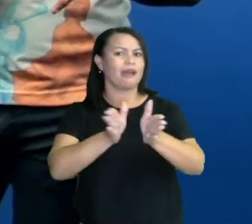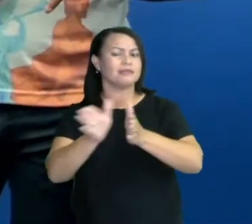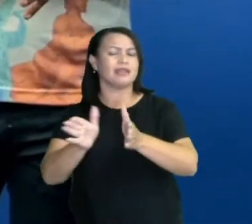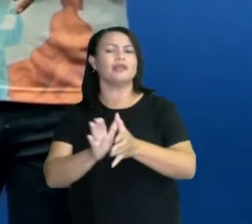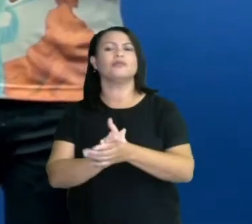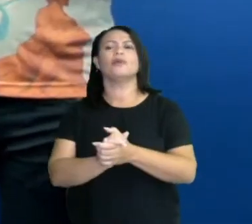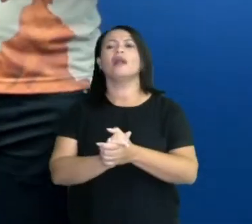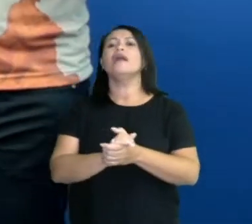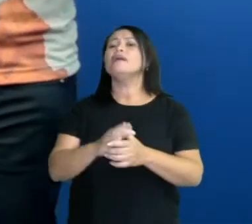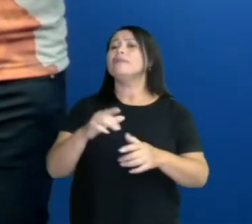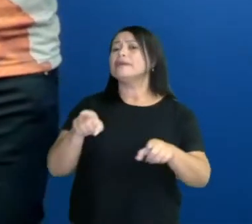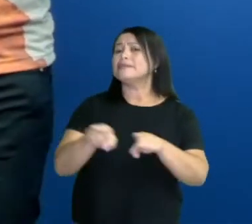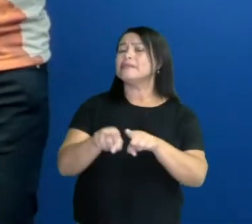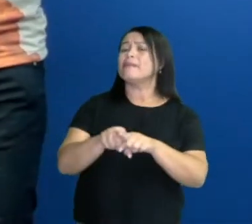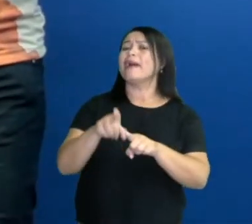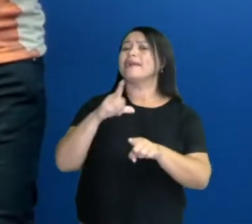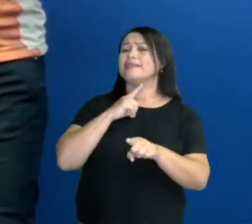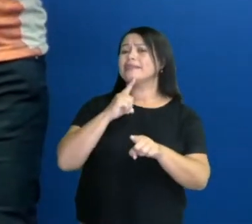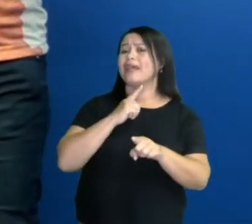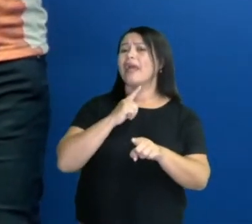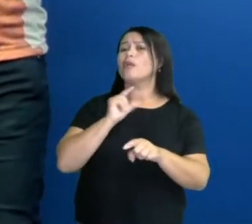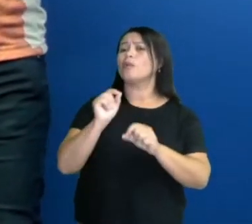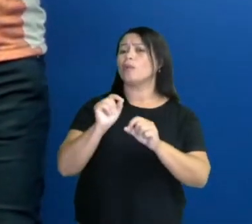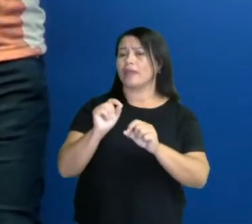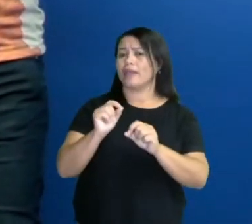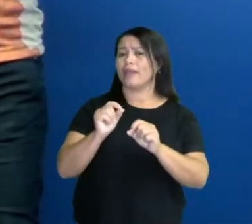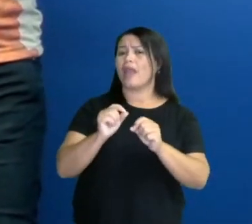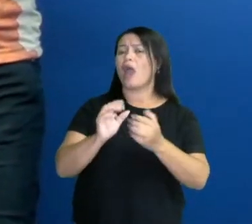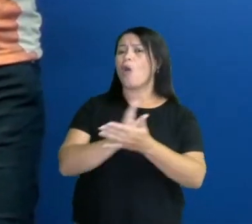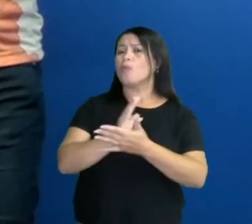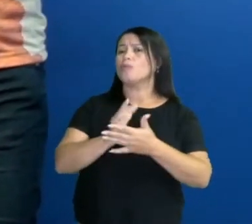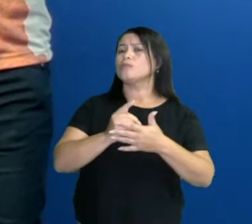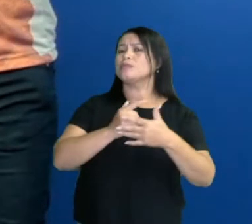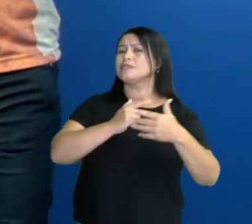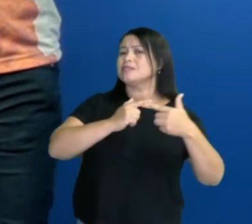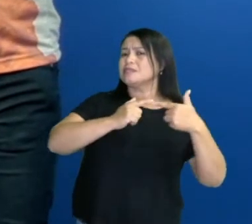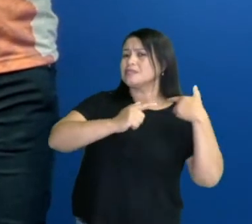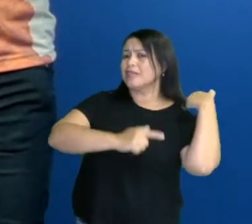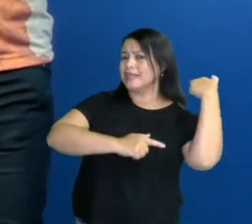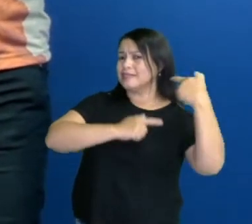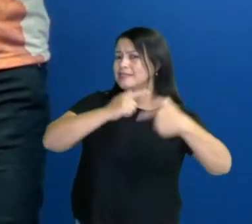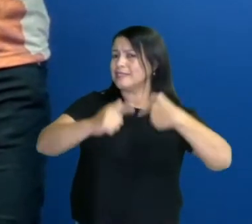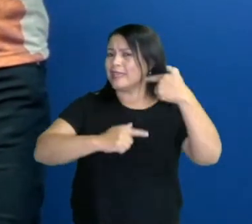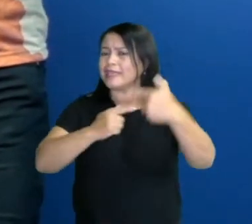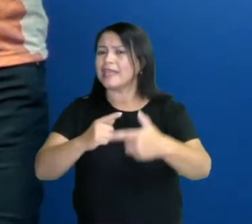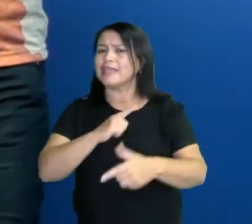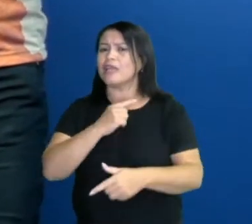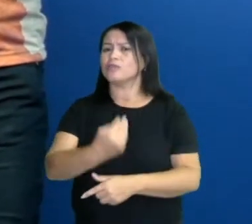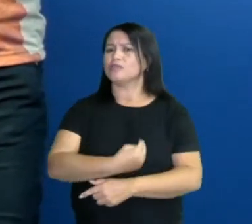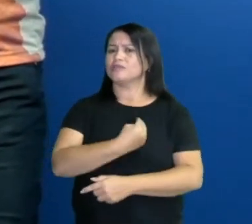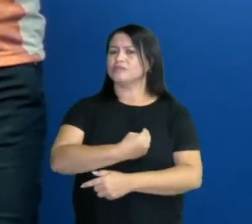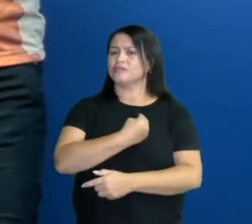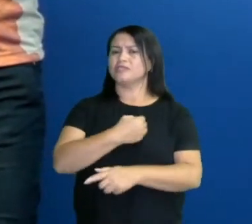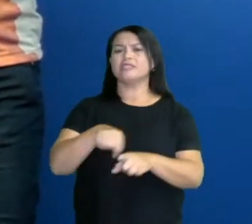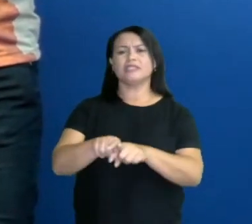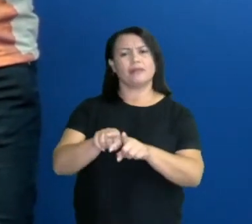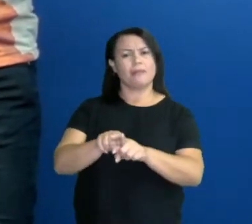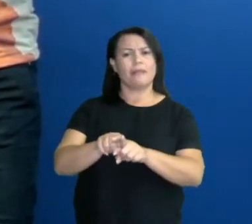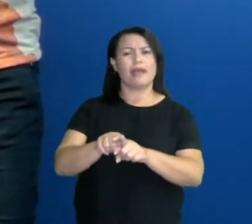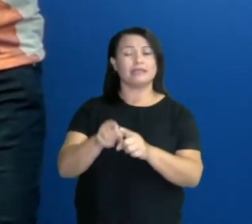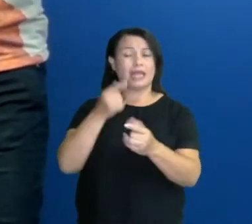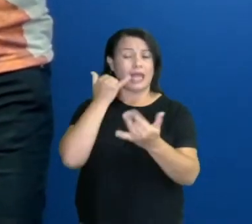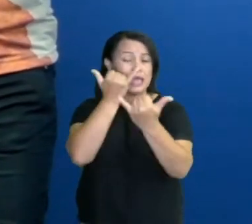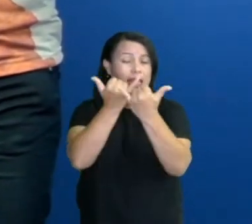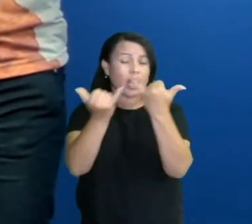Mas também esses descendentes férteis não precisam necessariamente ser idênticos aos seus pais. O ideal